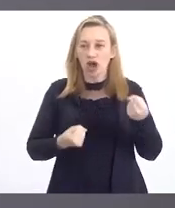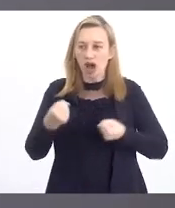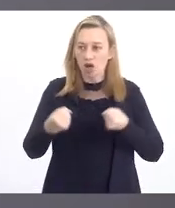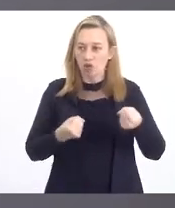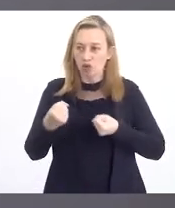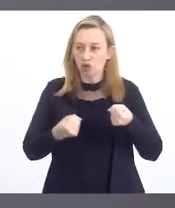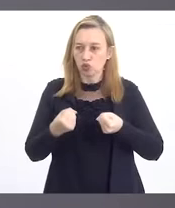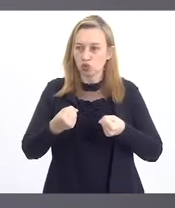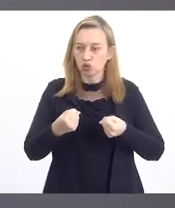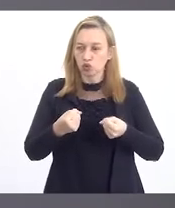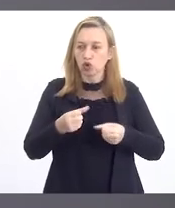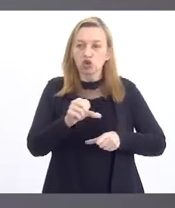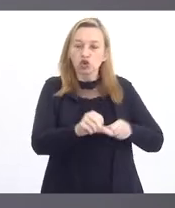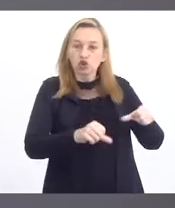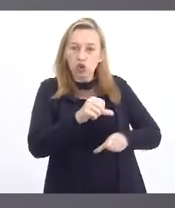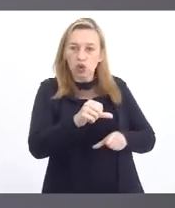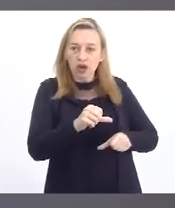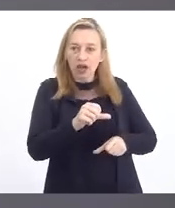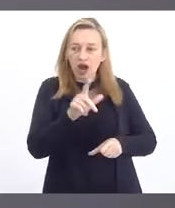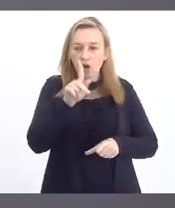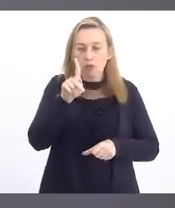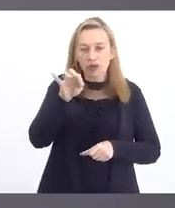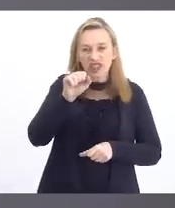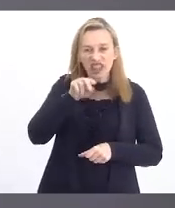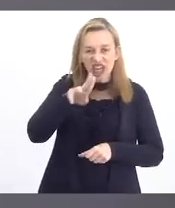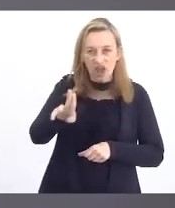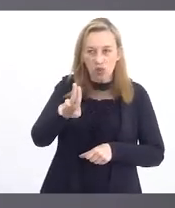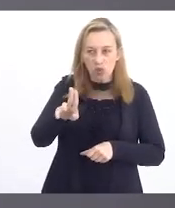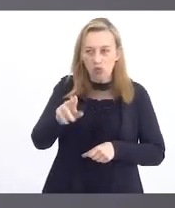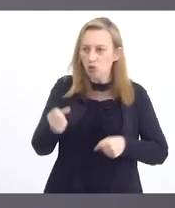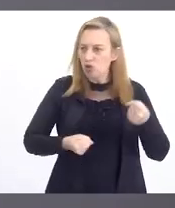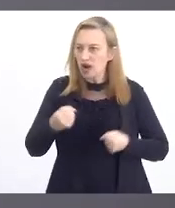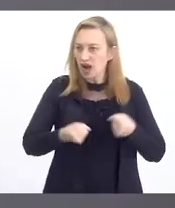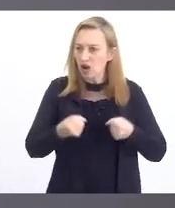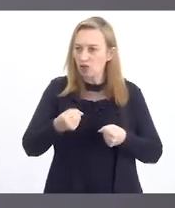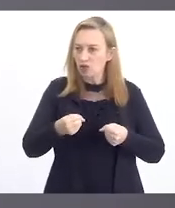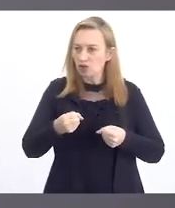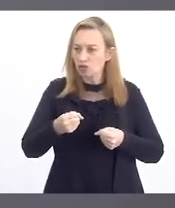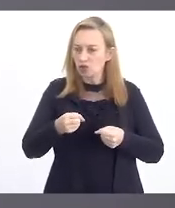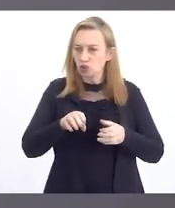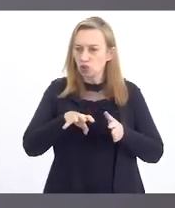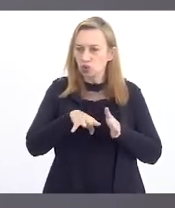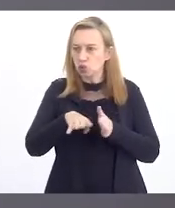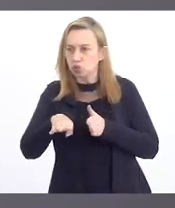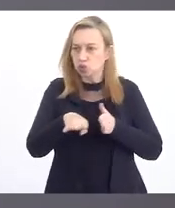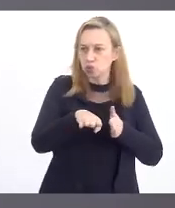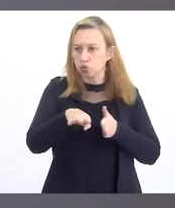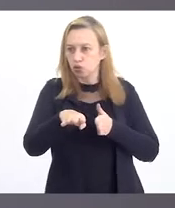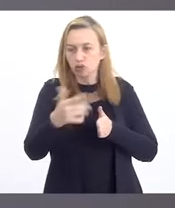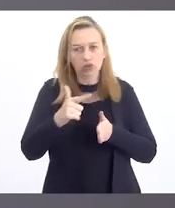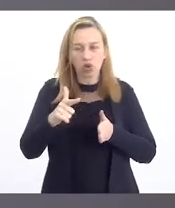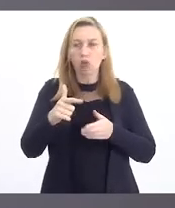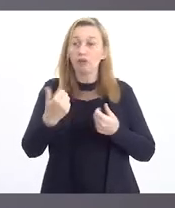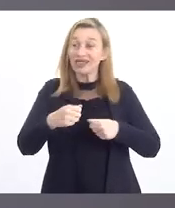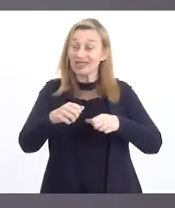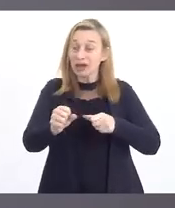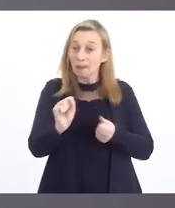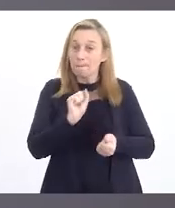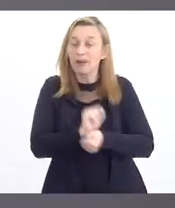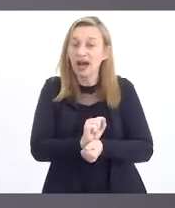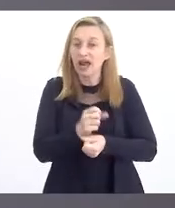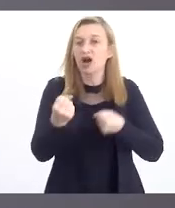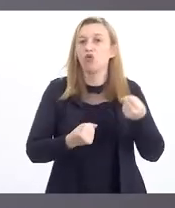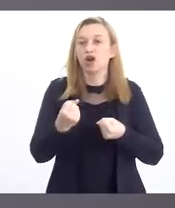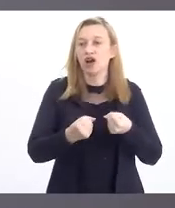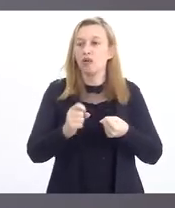diminuir a velocidade e, assim, paulativamente, eu ir fazendo a modernização. Ali a gente vai ver também a modernização dos filtros da